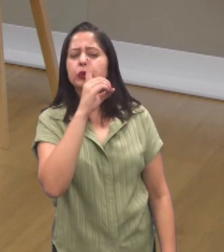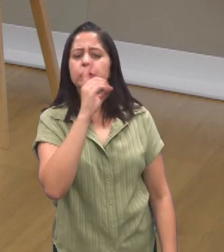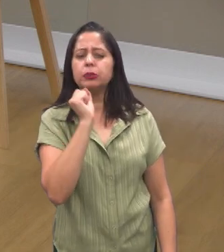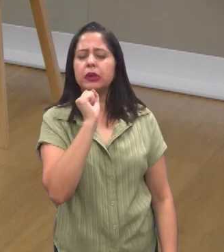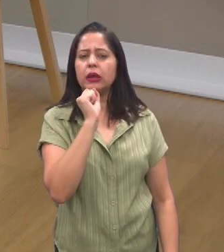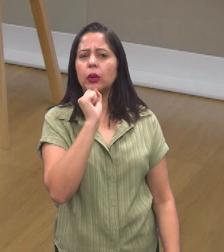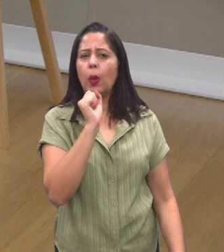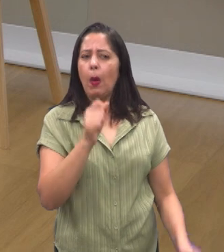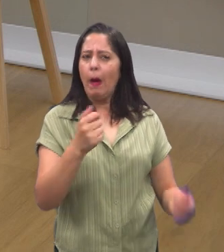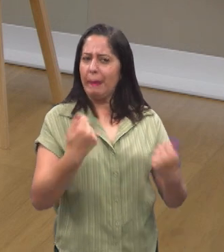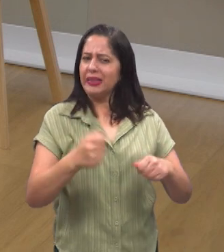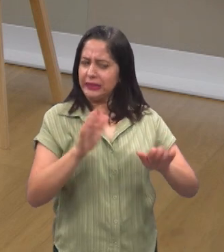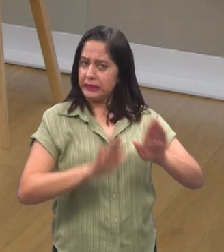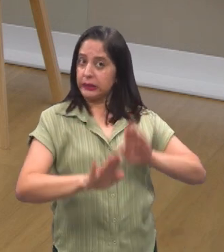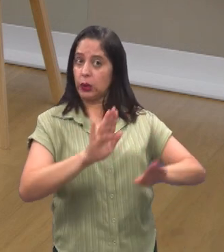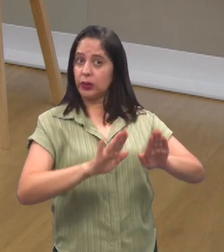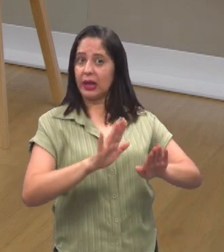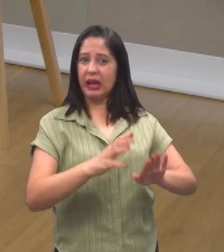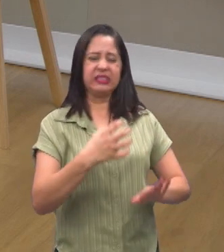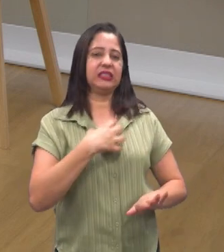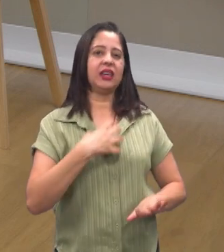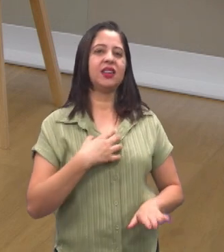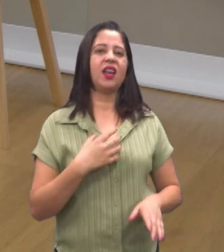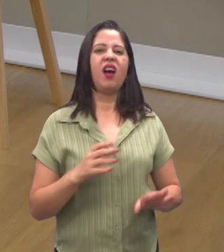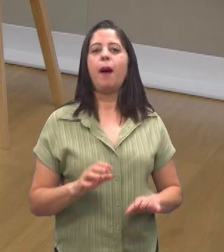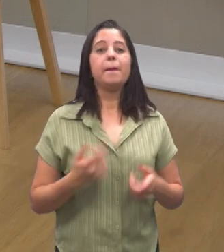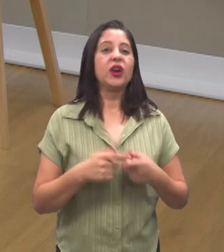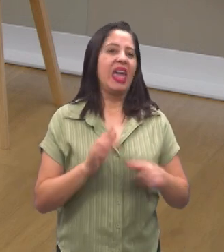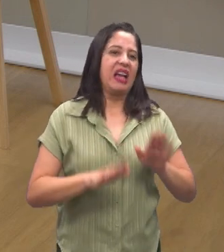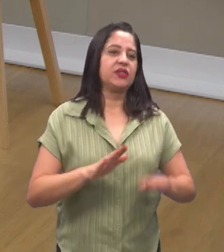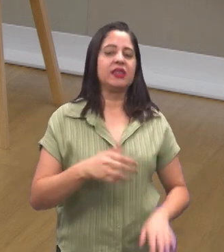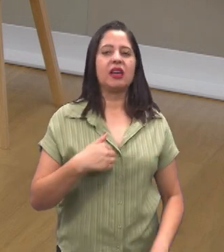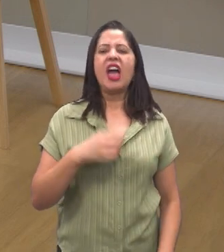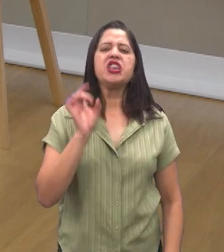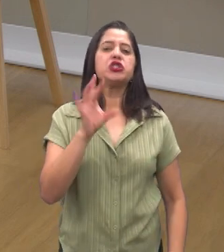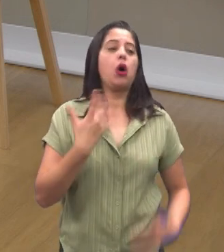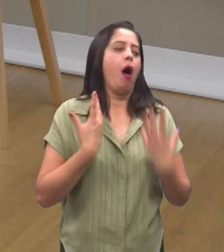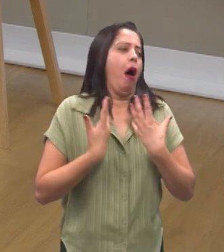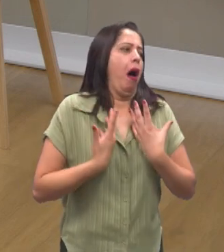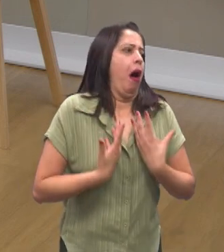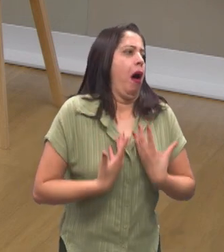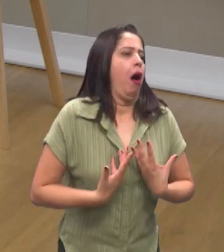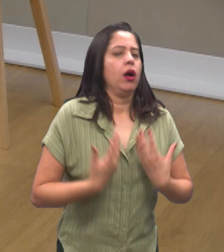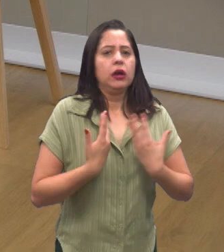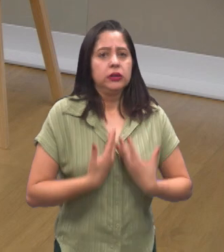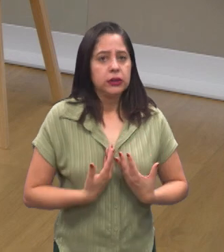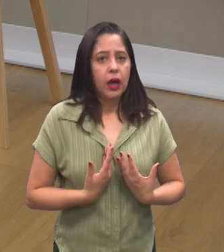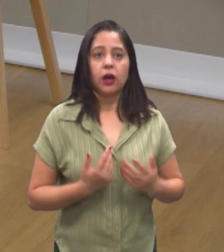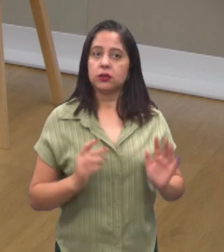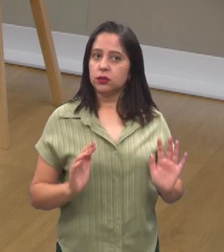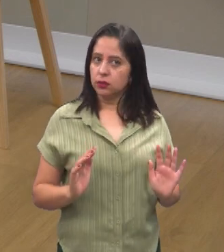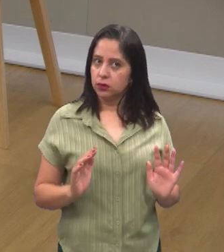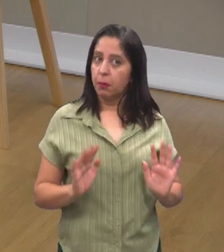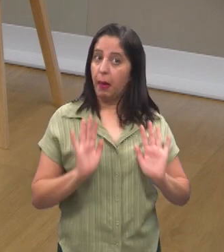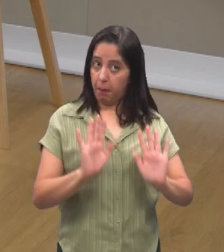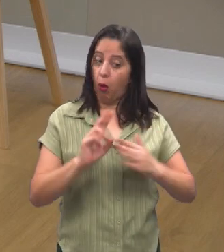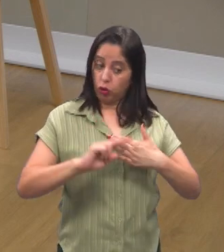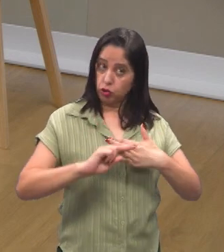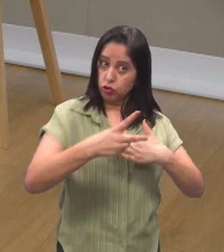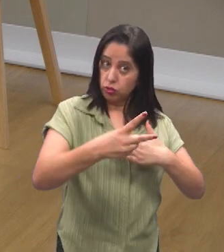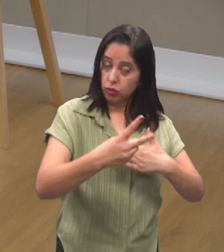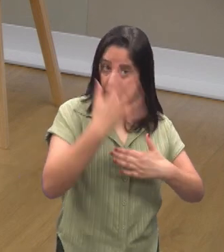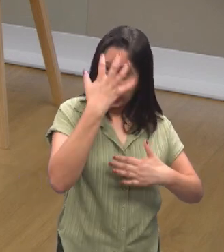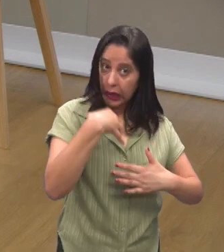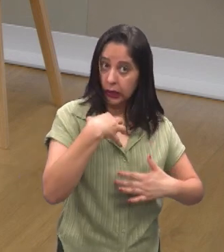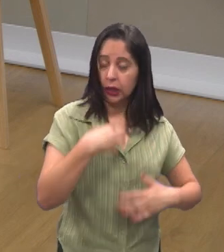ficar esperto? Porque muitas vezes a gente sabe que as pessoas começam, não, é só um cansaço porque eu não pratico e insiste, e isso pode trazer sérias consequências,